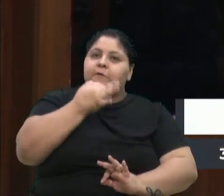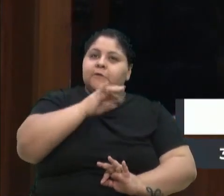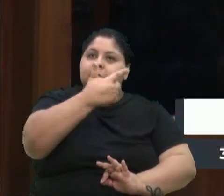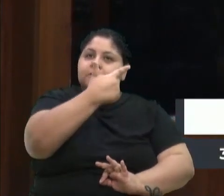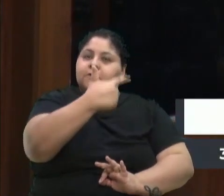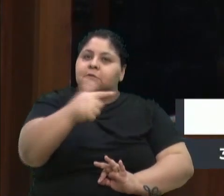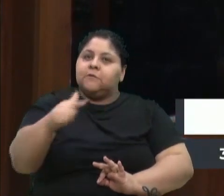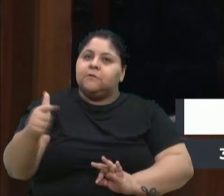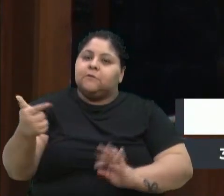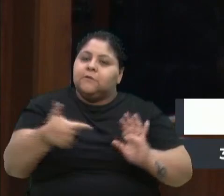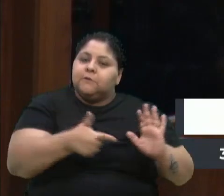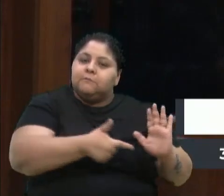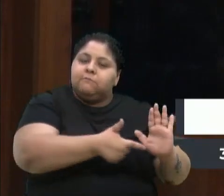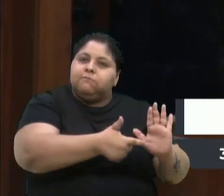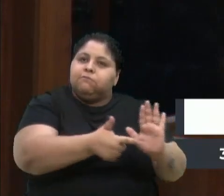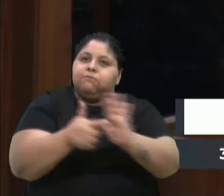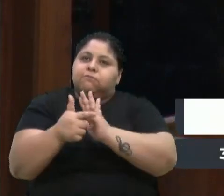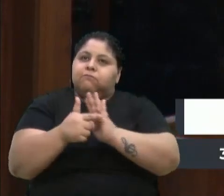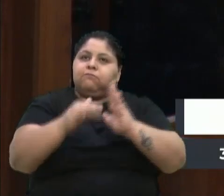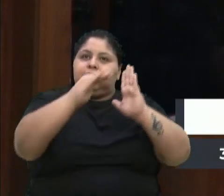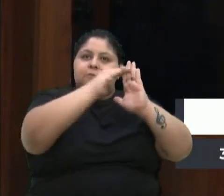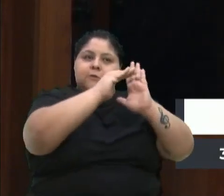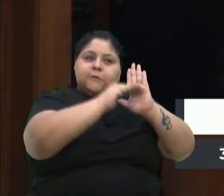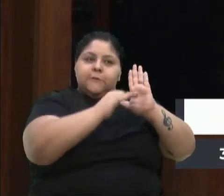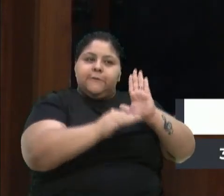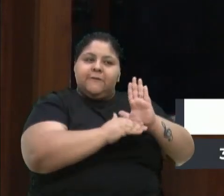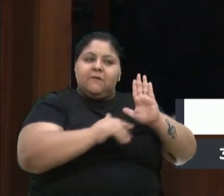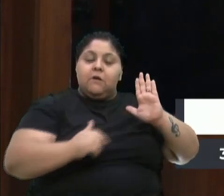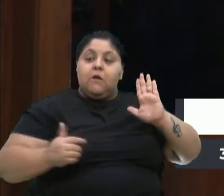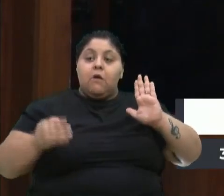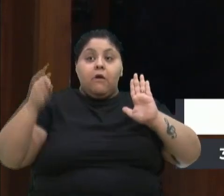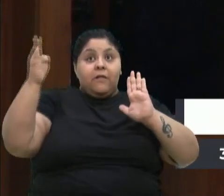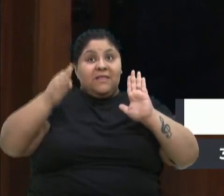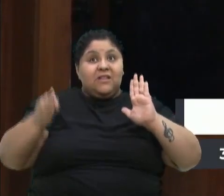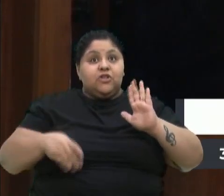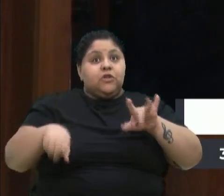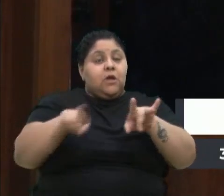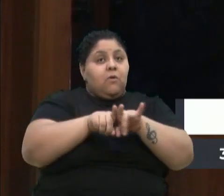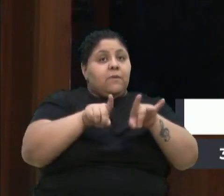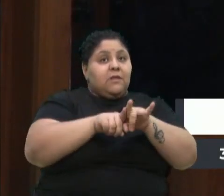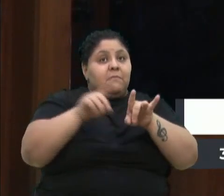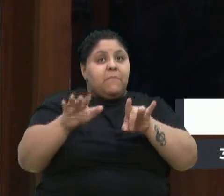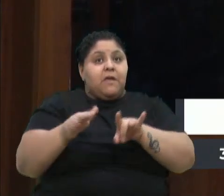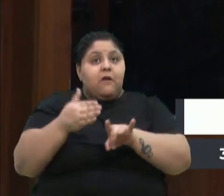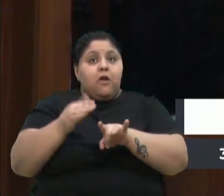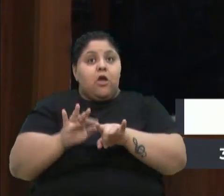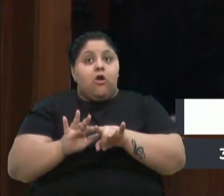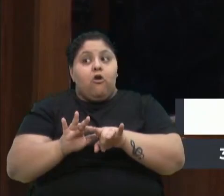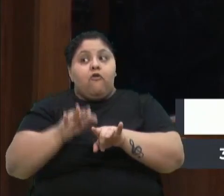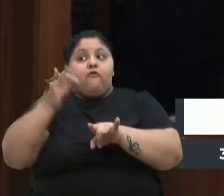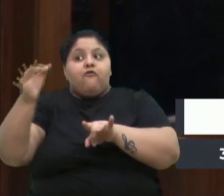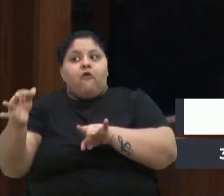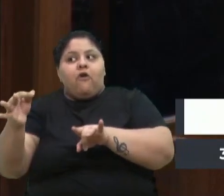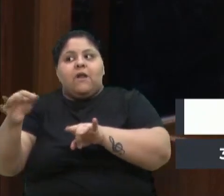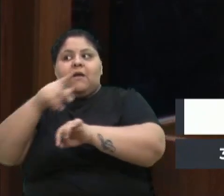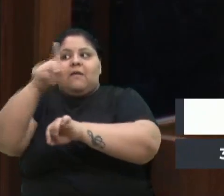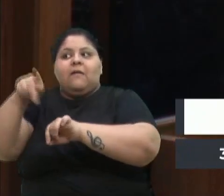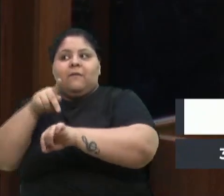ao destaque da modalidade a nível nacional e internacional. Depois de alguns